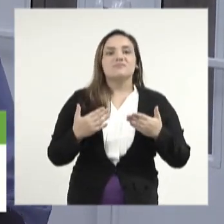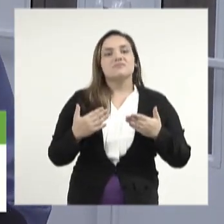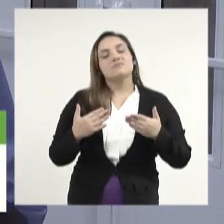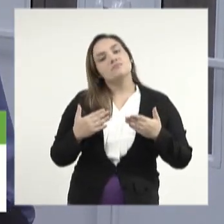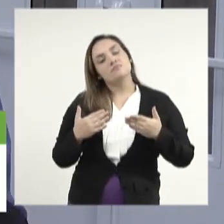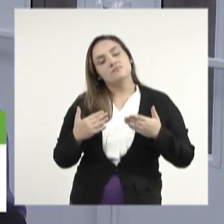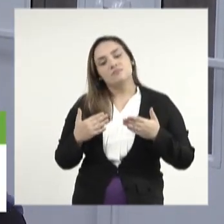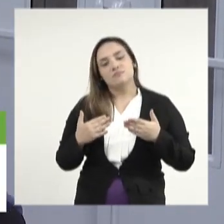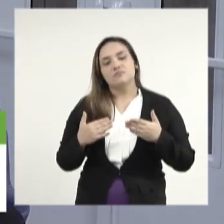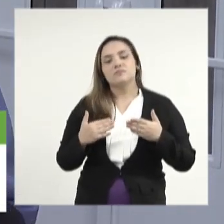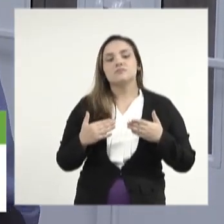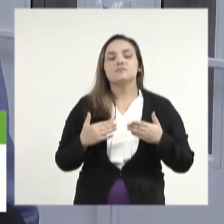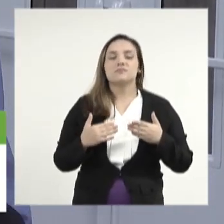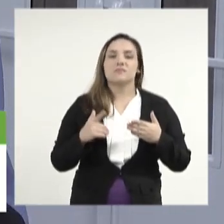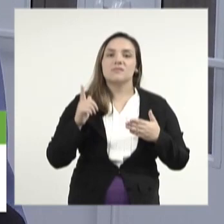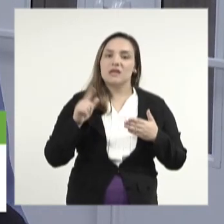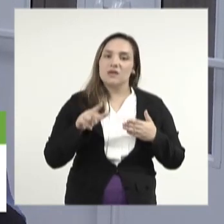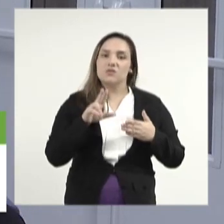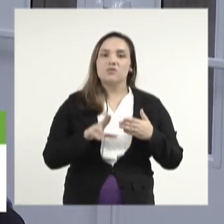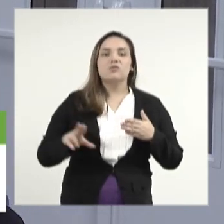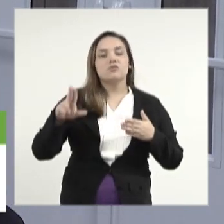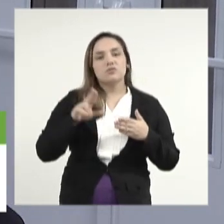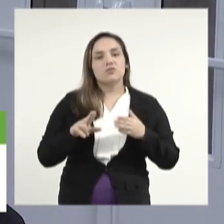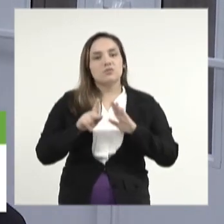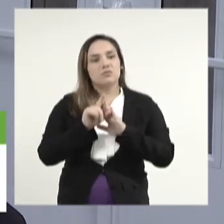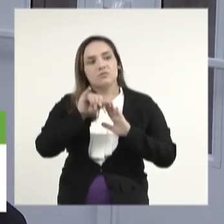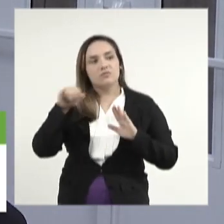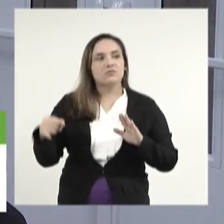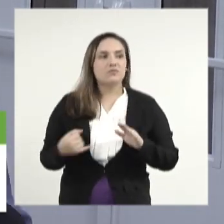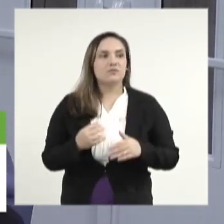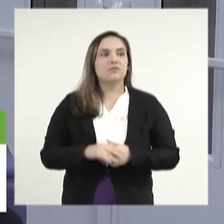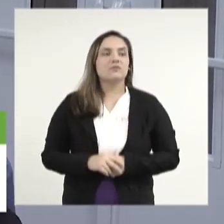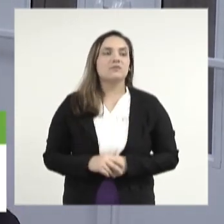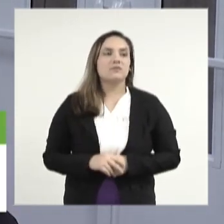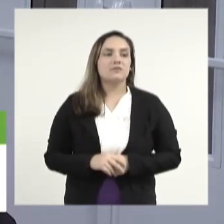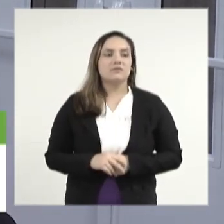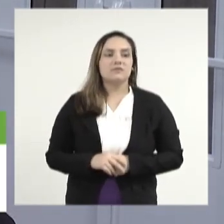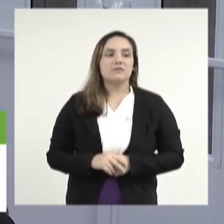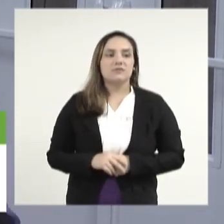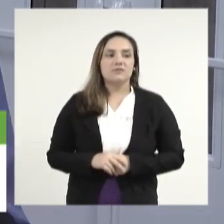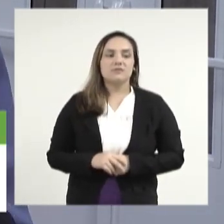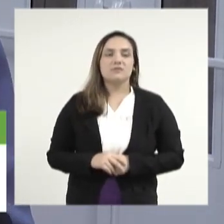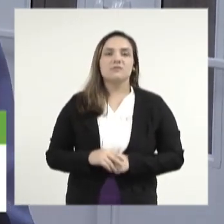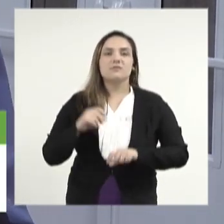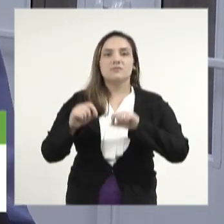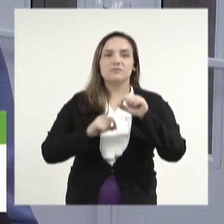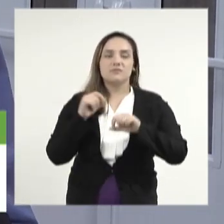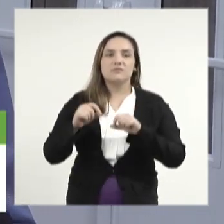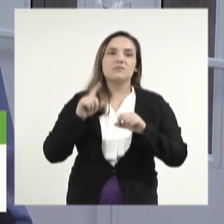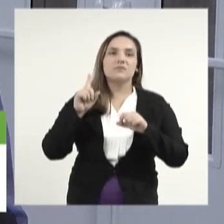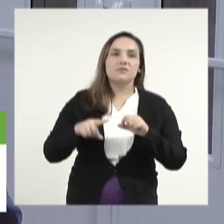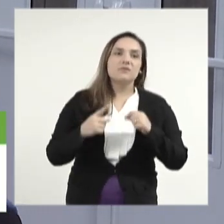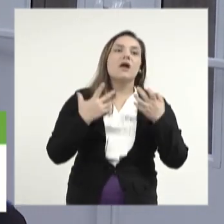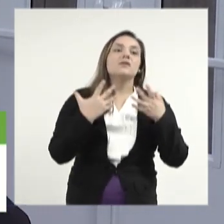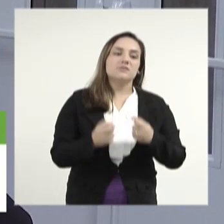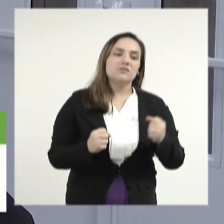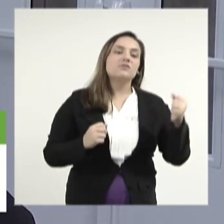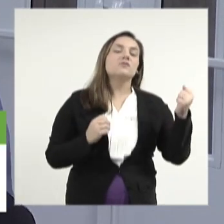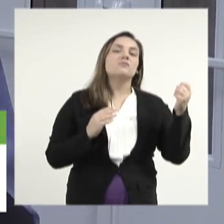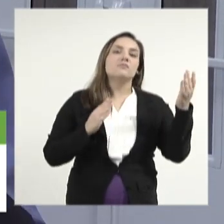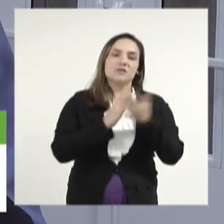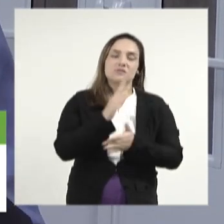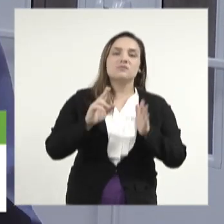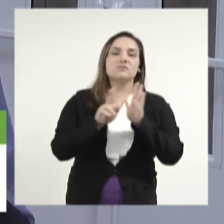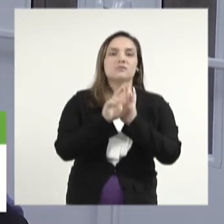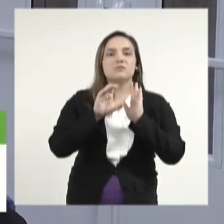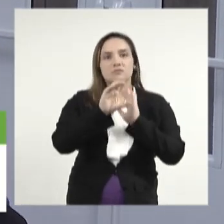ela fez uma ampliação de um projeto já existente, não aumentou despesa e, por isso, não teve rejeição na CCJ. Foi aprovado o